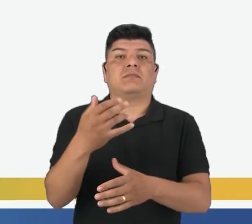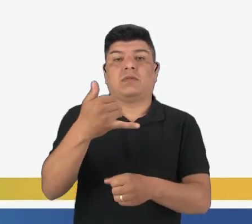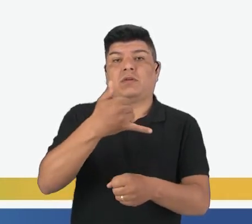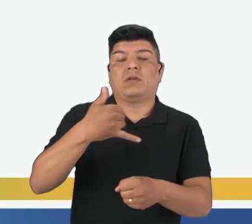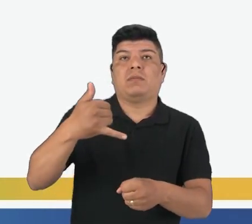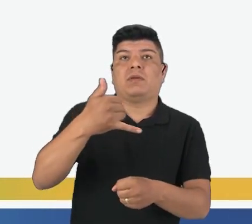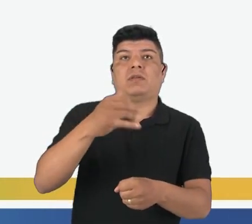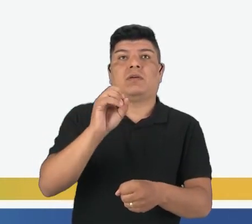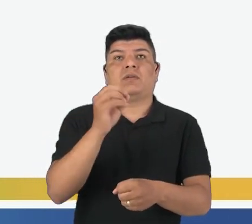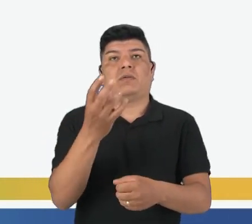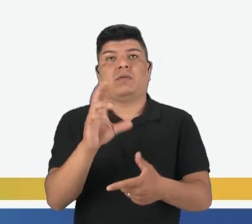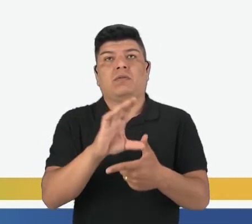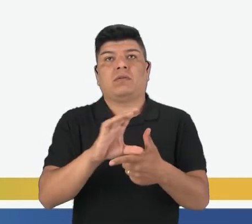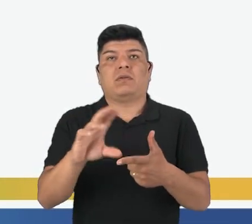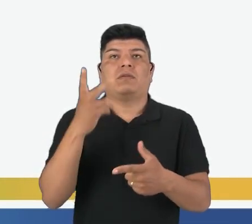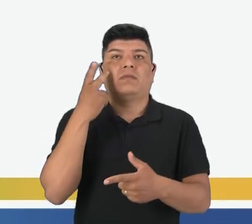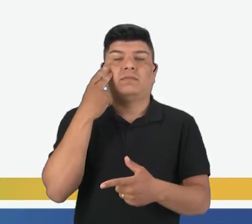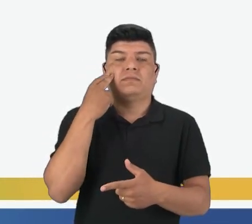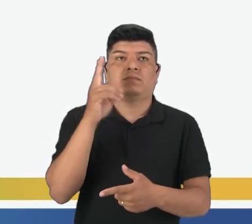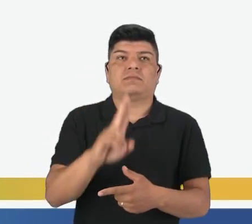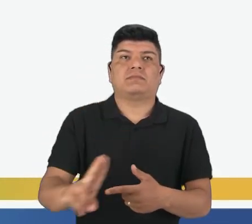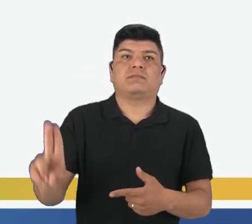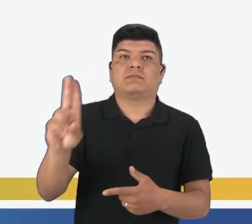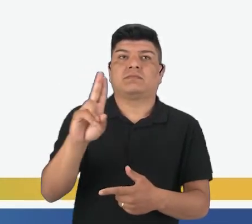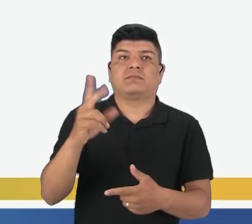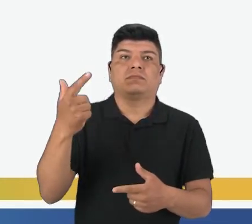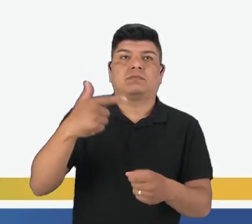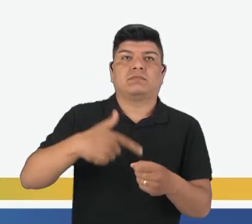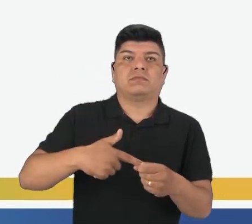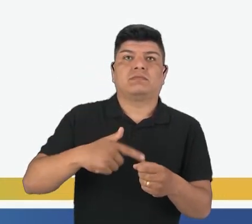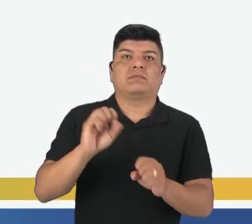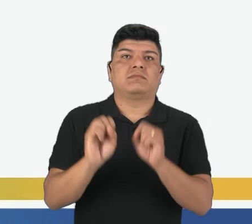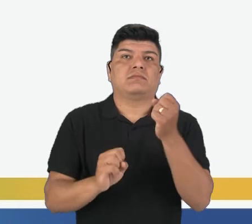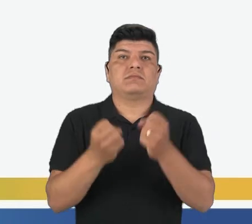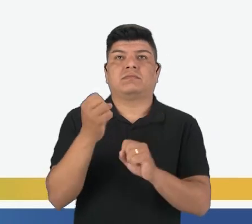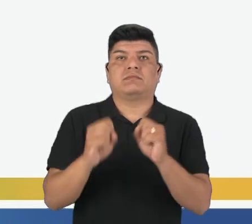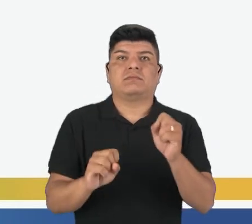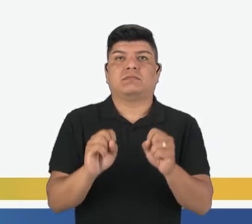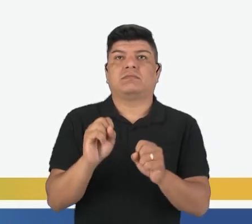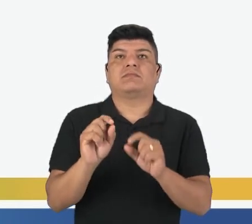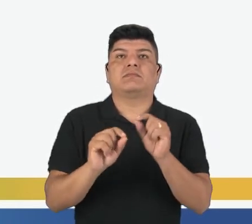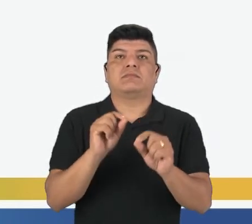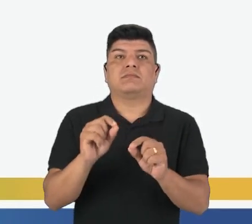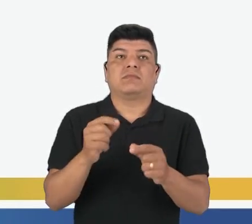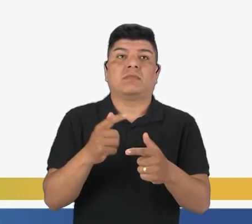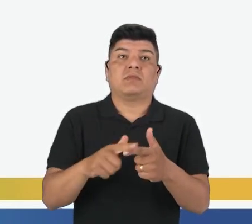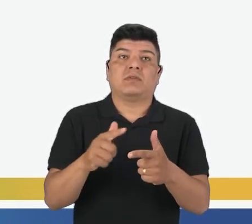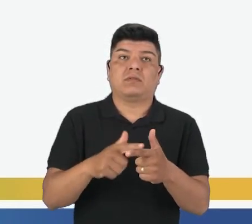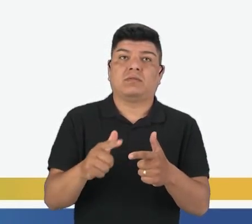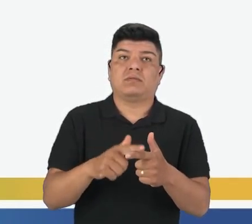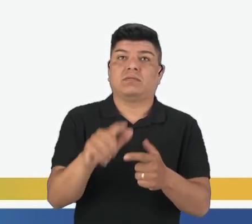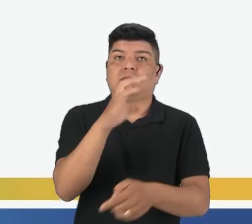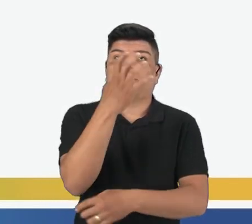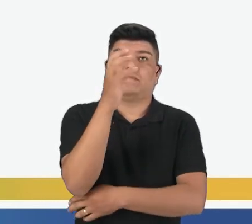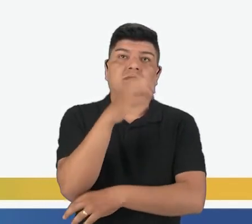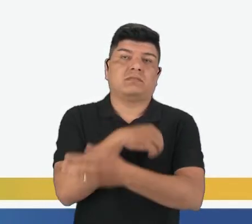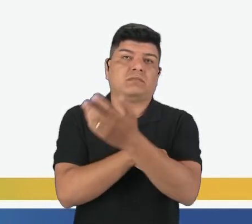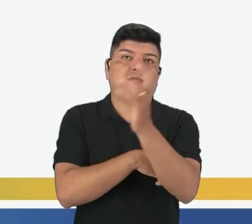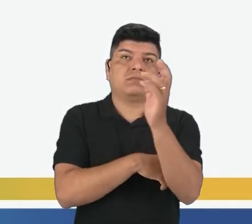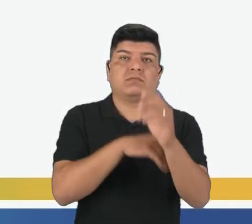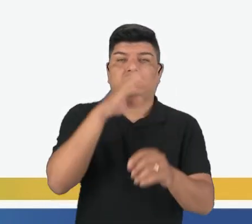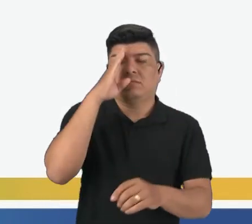os combustíveis para funcionamento de máquinas e motores. No entanto, os riscos trazidos ao meio ambiente são